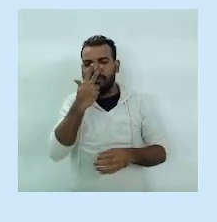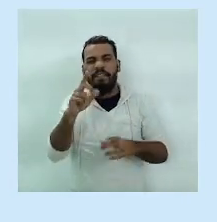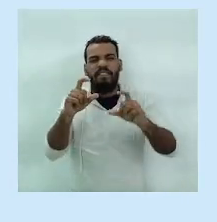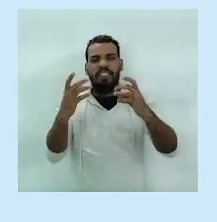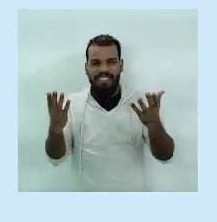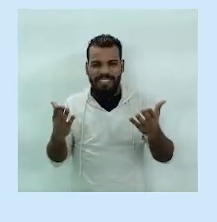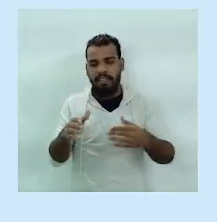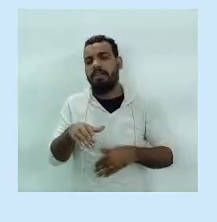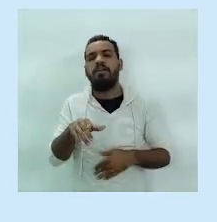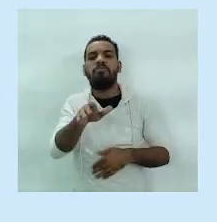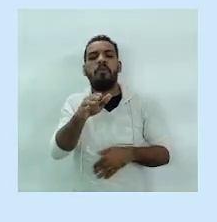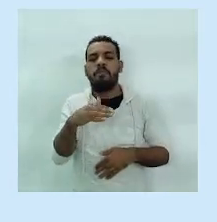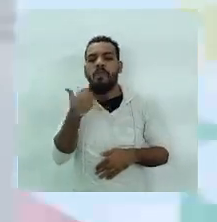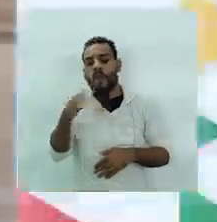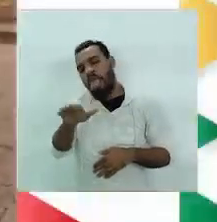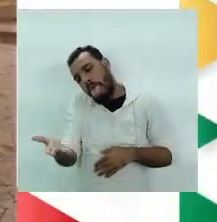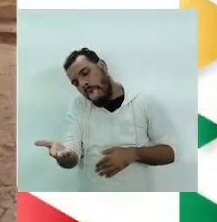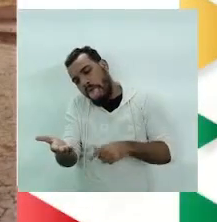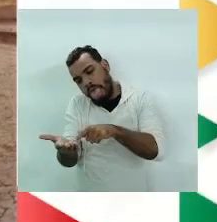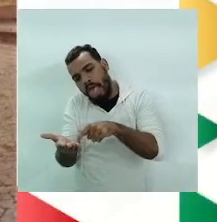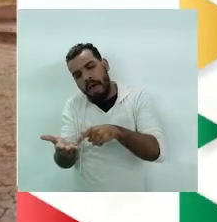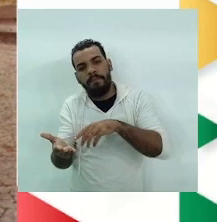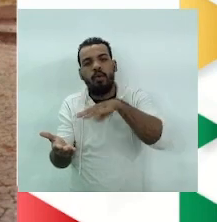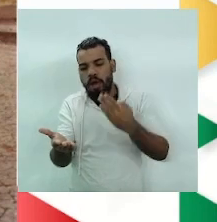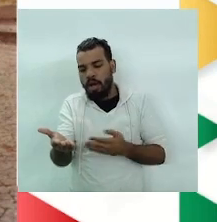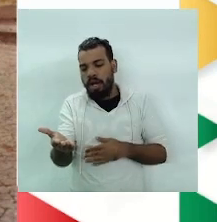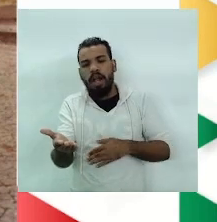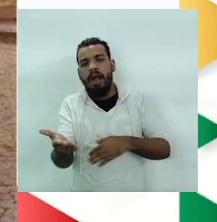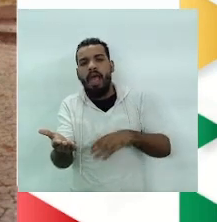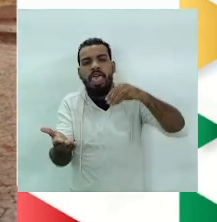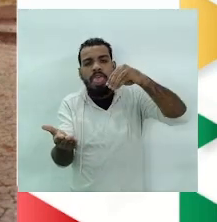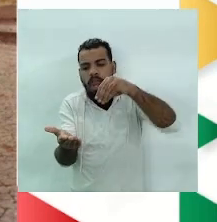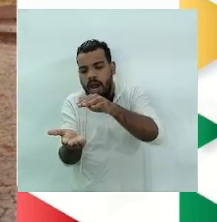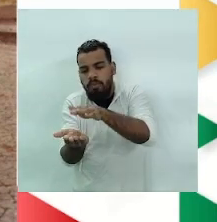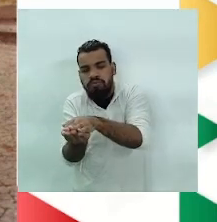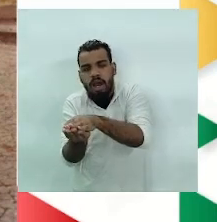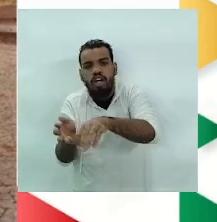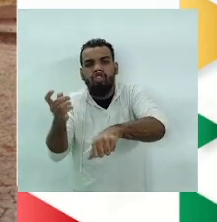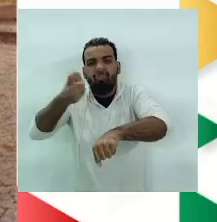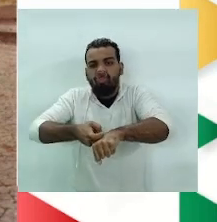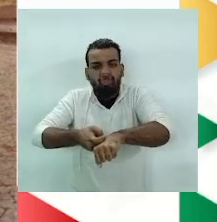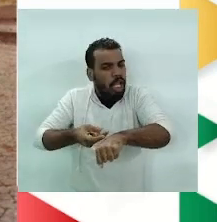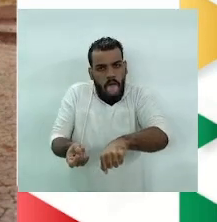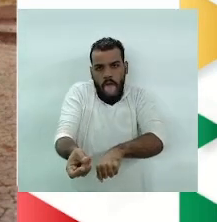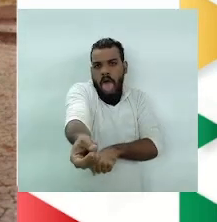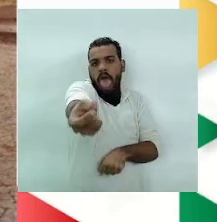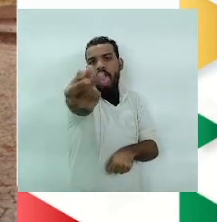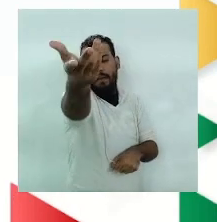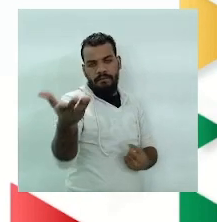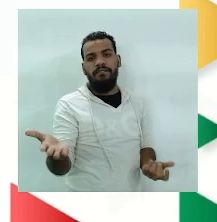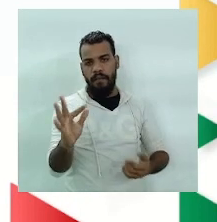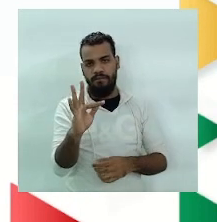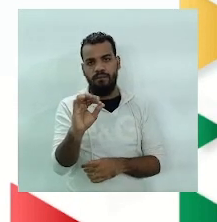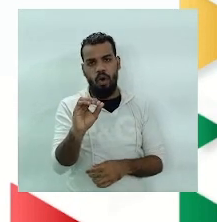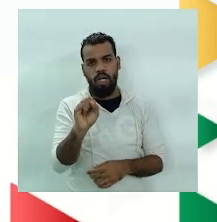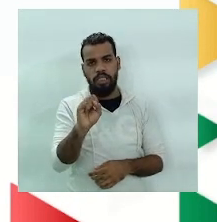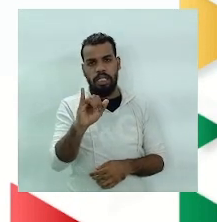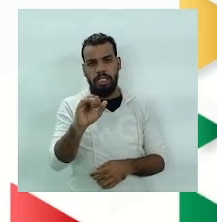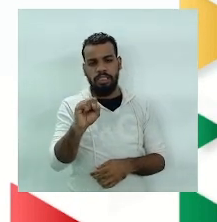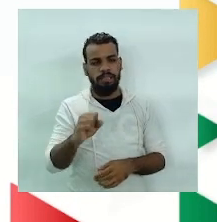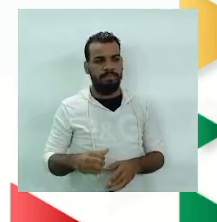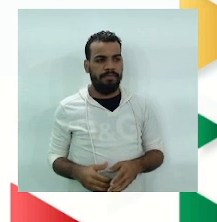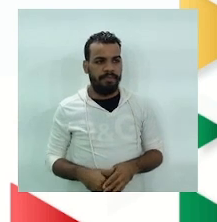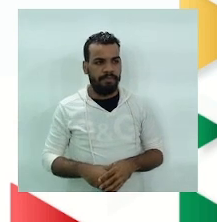nas rochas sedimentares, tá certo? São os fósseis. Vamos lá, na tela. Etapas